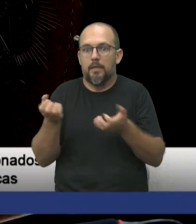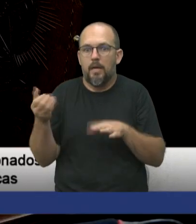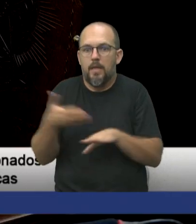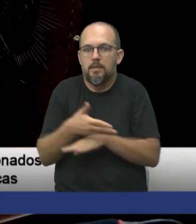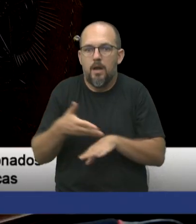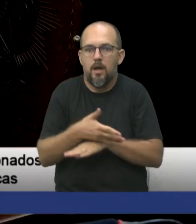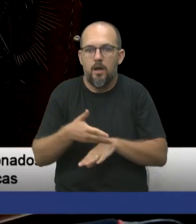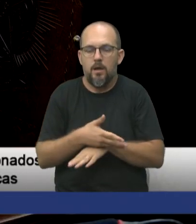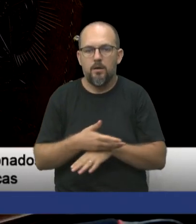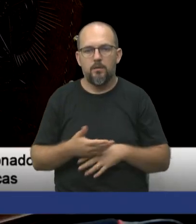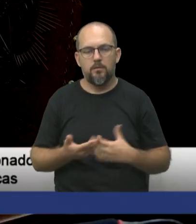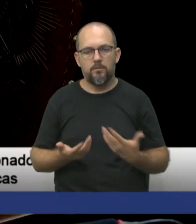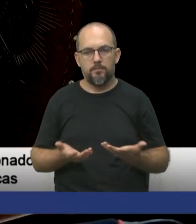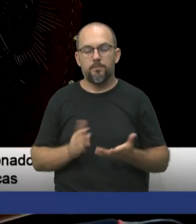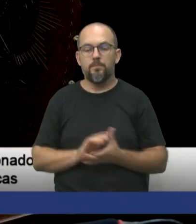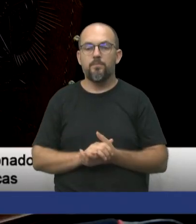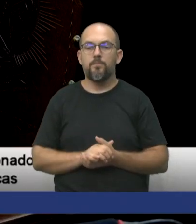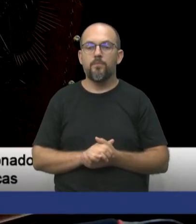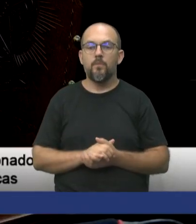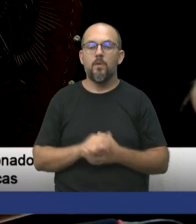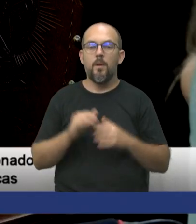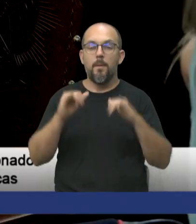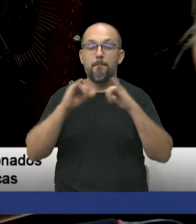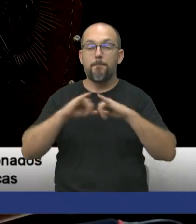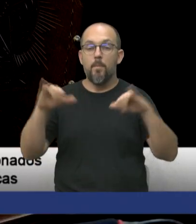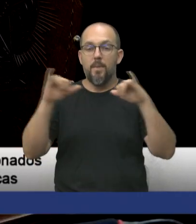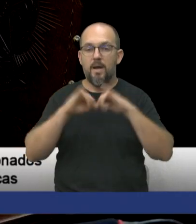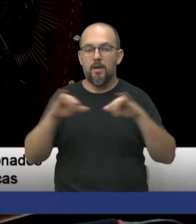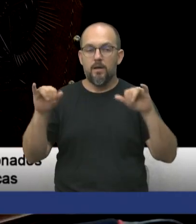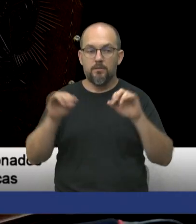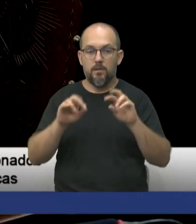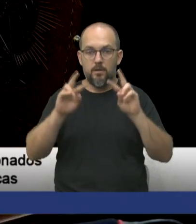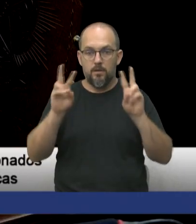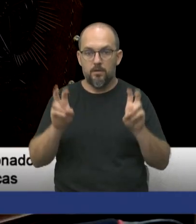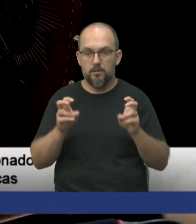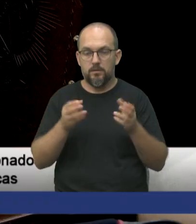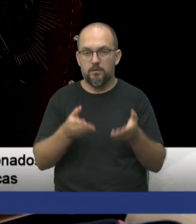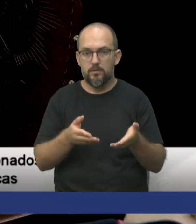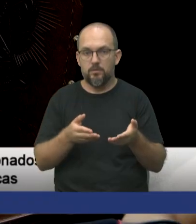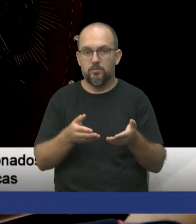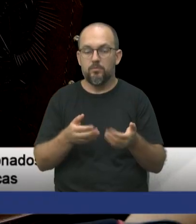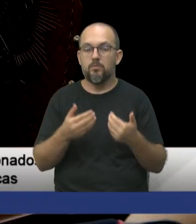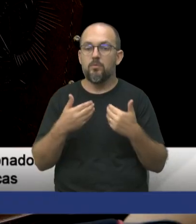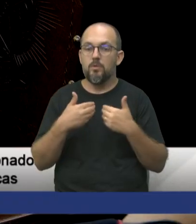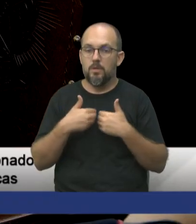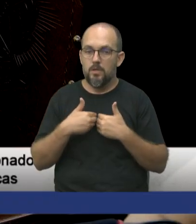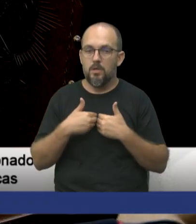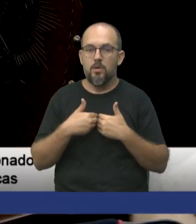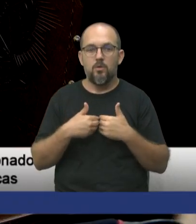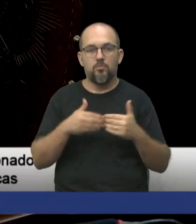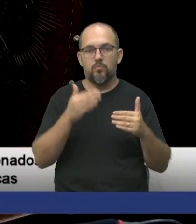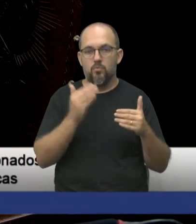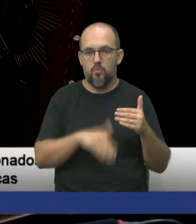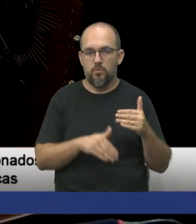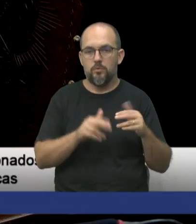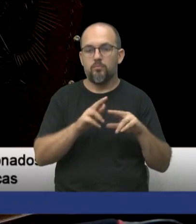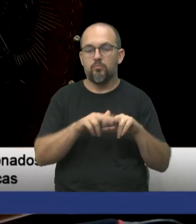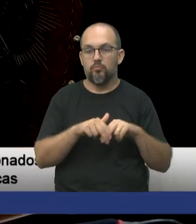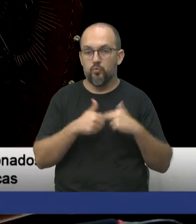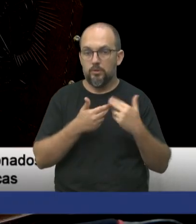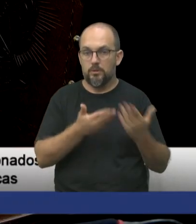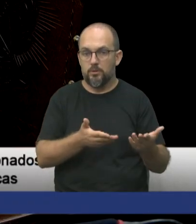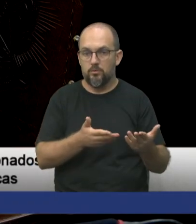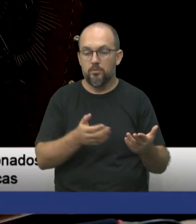né? Então, assim, a propaganda que se faz em cima disso, então, eu sou contrária por causa disso, porque se